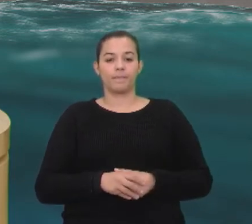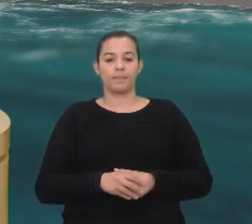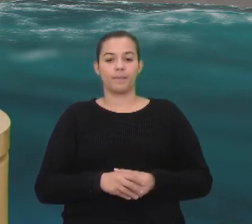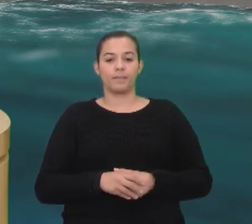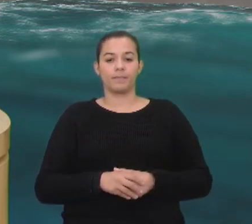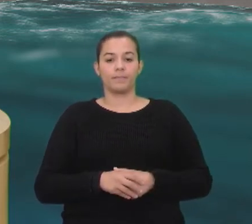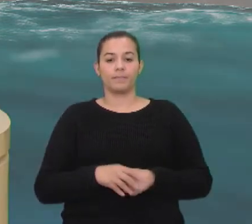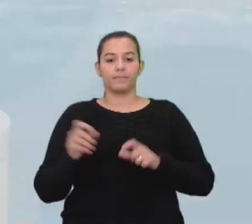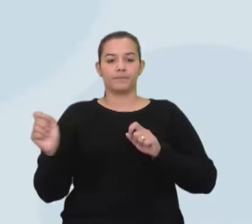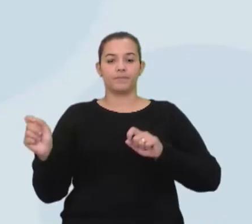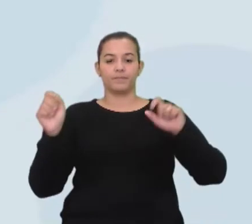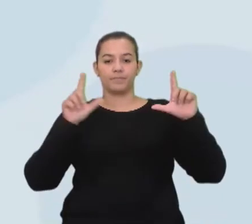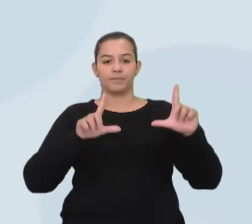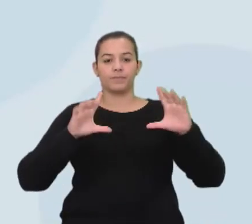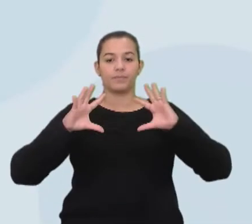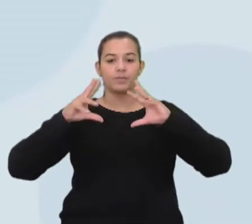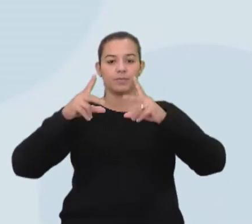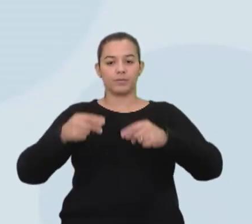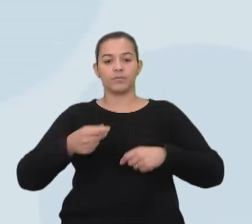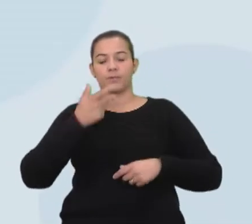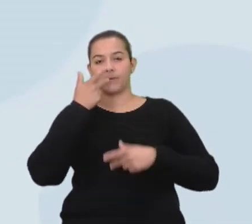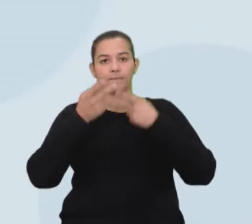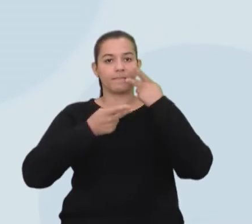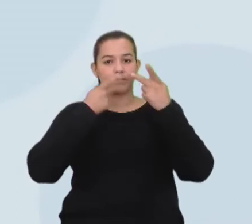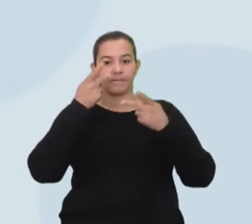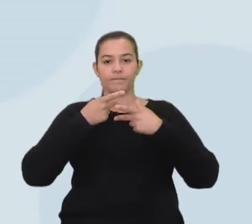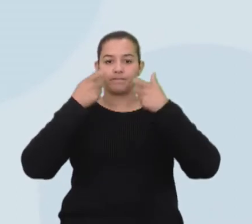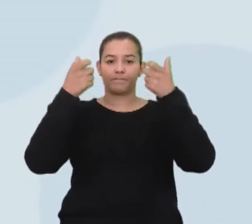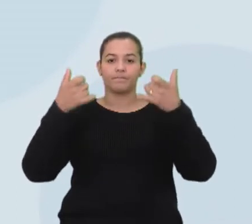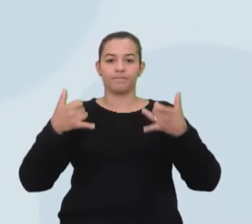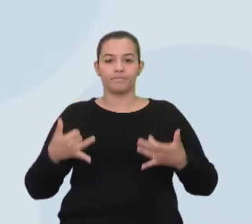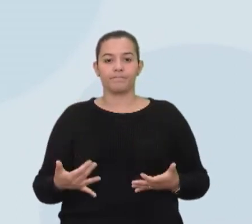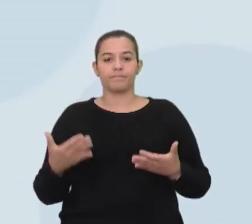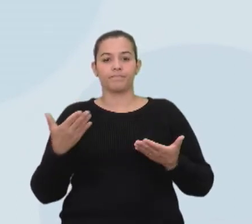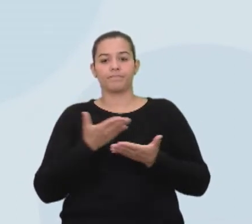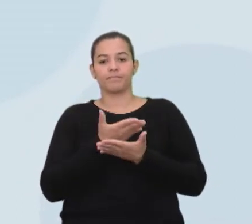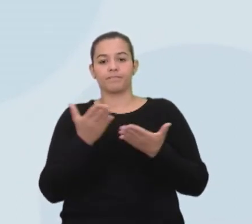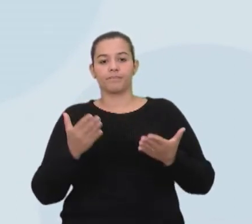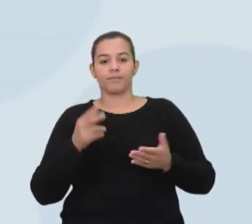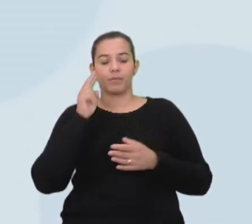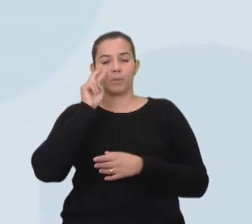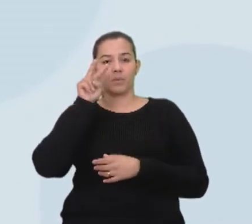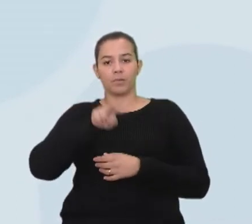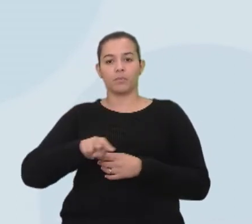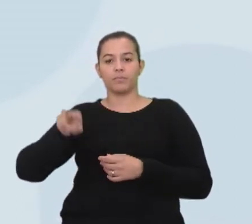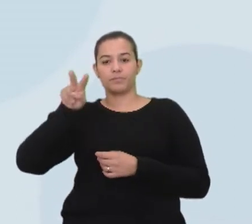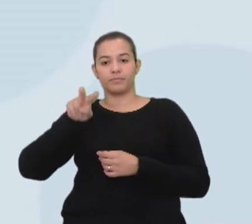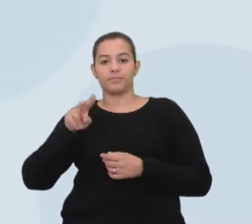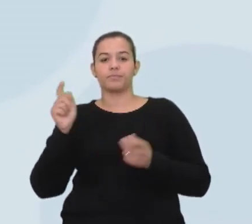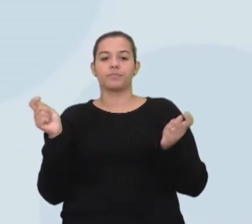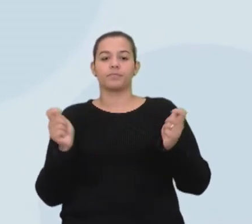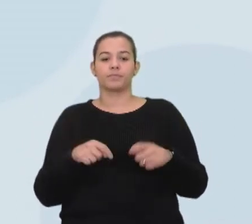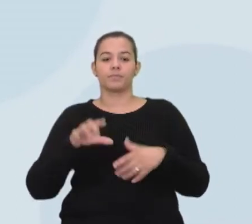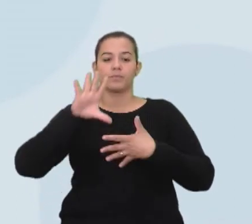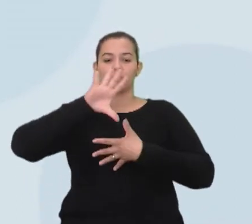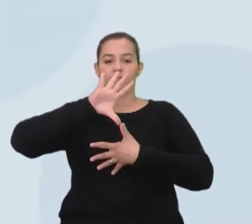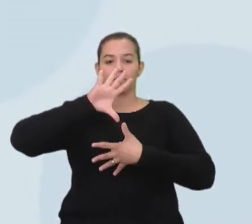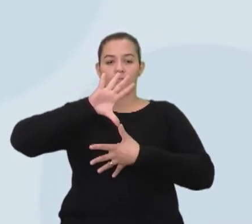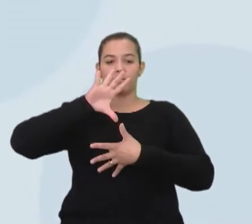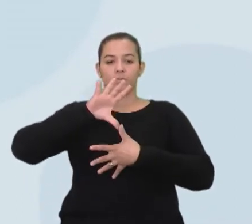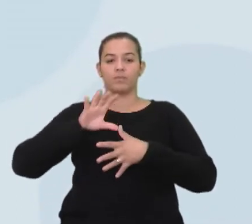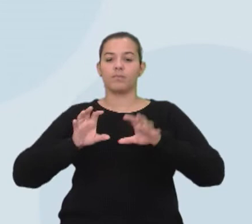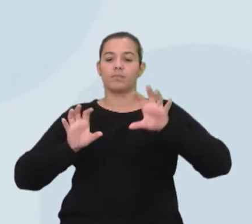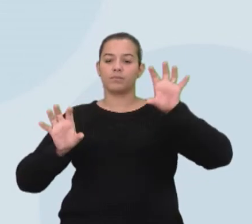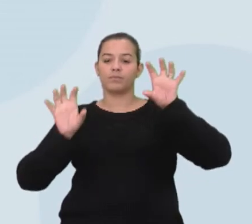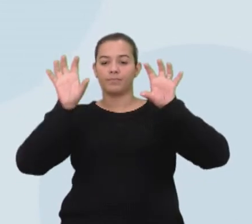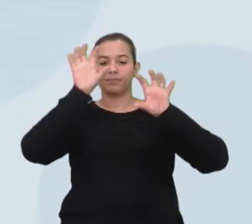Pessoal, tá aí na tela para vocês, tudo que a gente estava falando agora vai poder ser visualizado, né? Esse mapa, ele mostra aí a